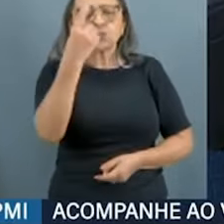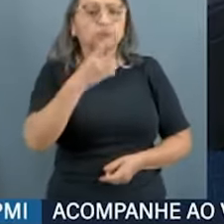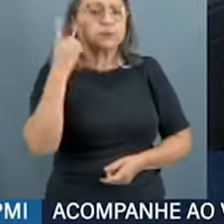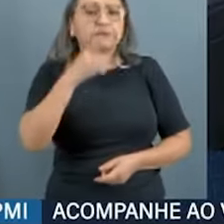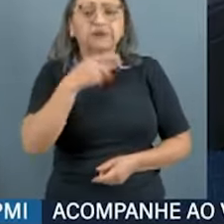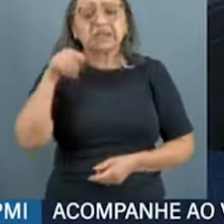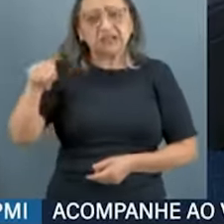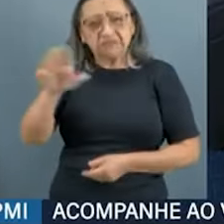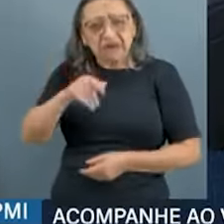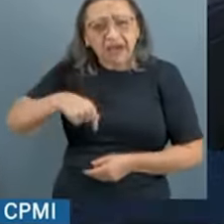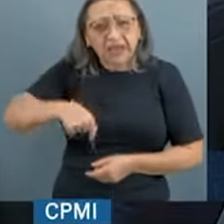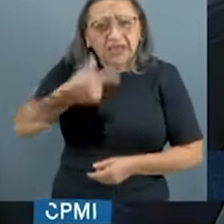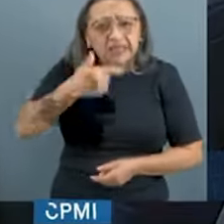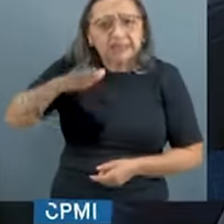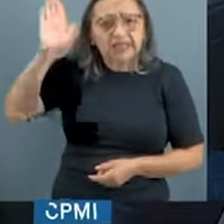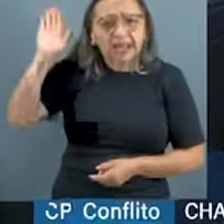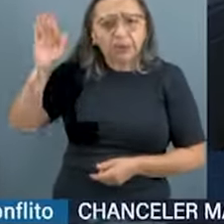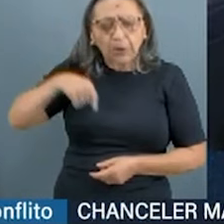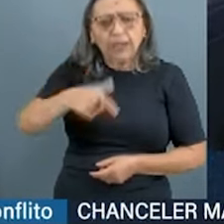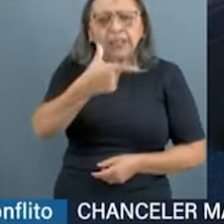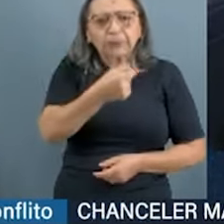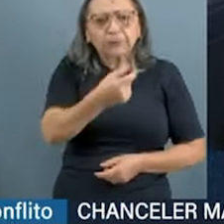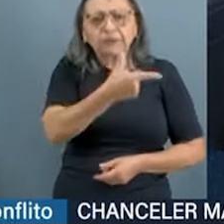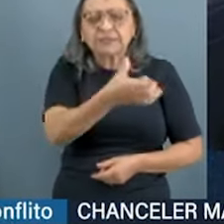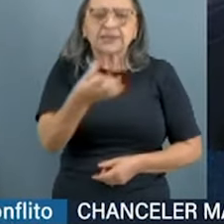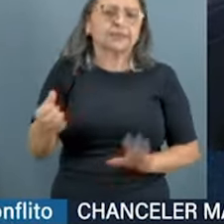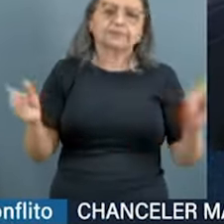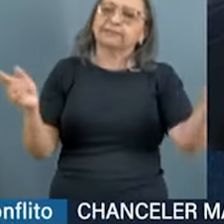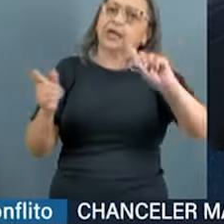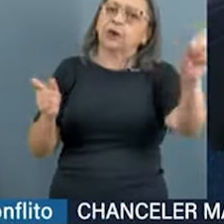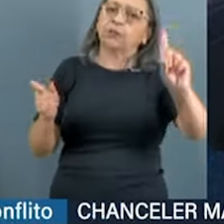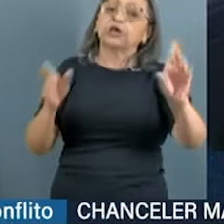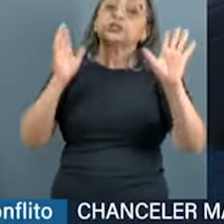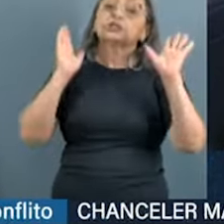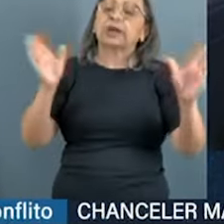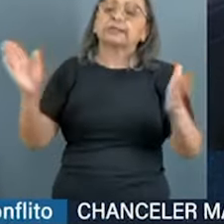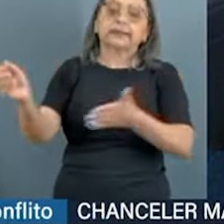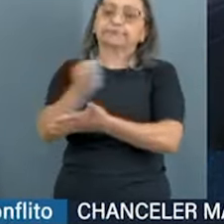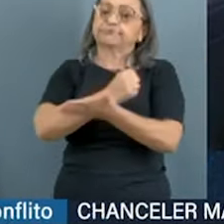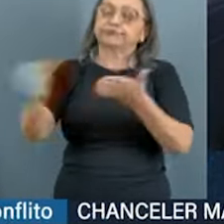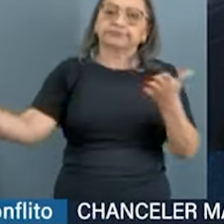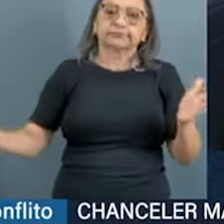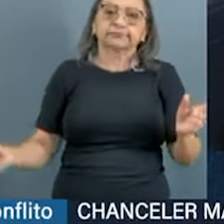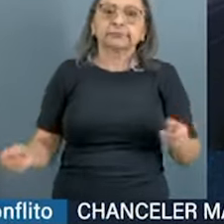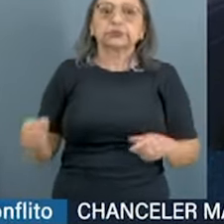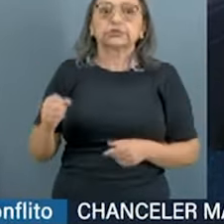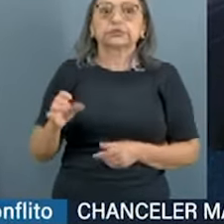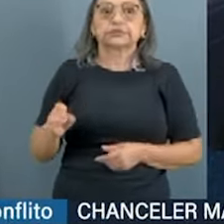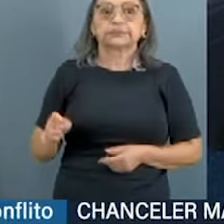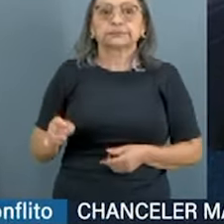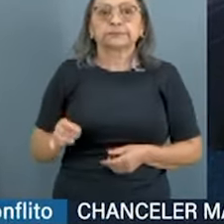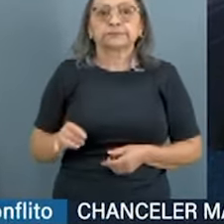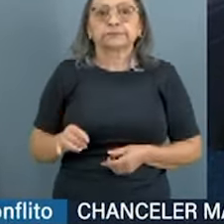será candidato Jair bolsonaro em 2026 não já está inelegível só seria